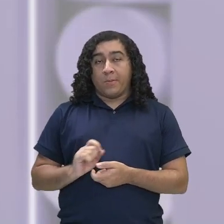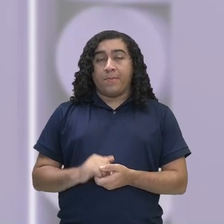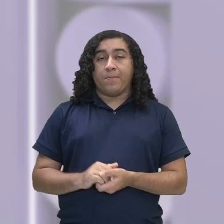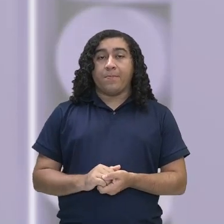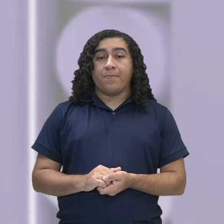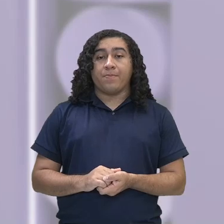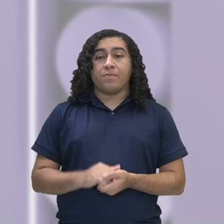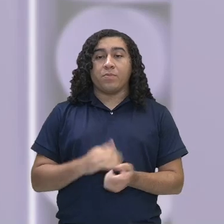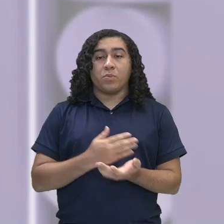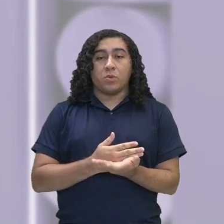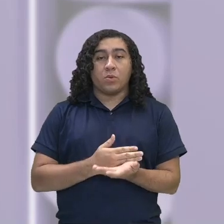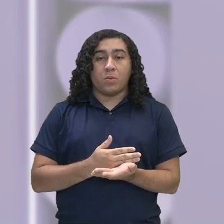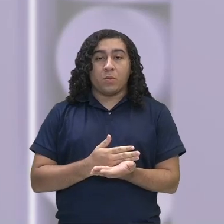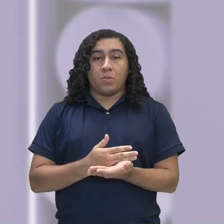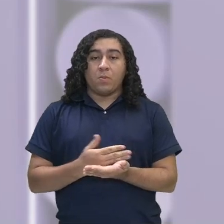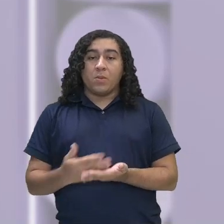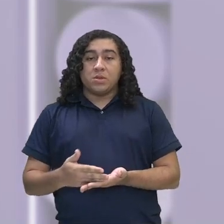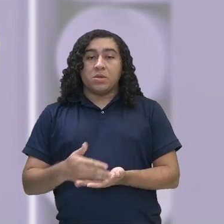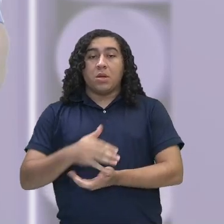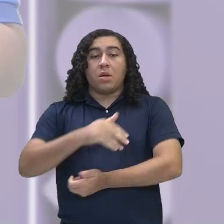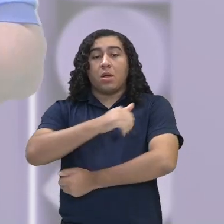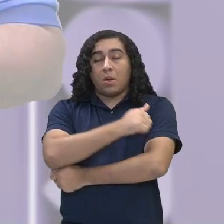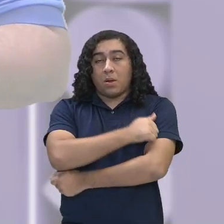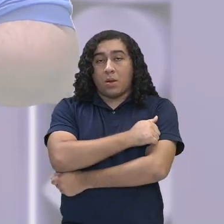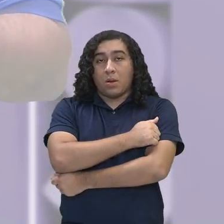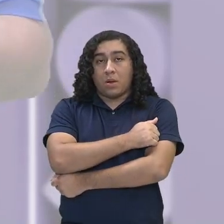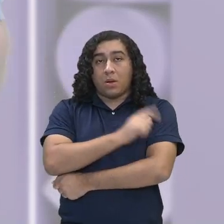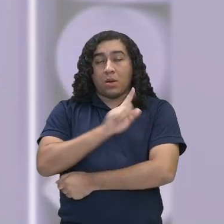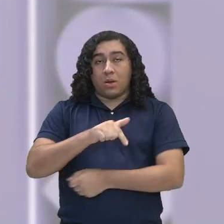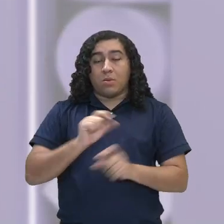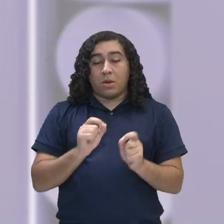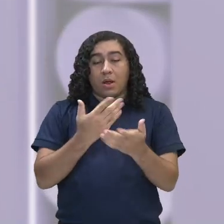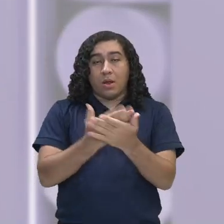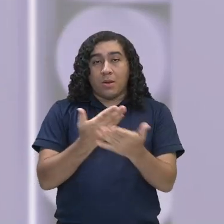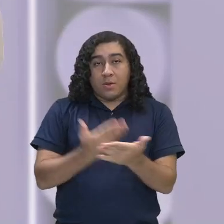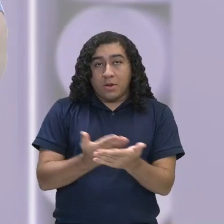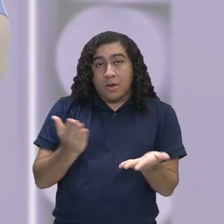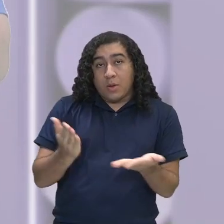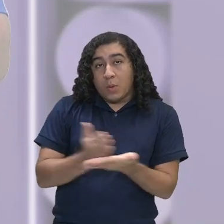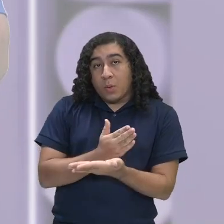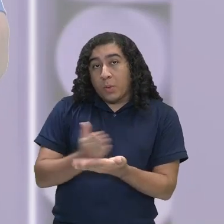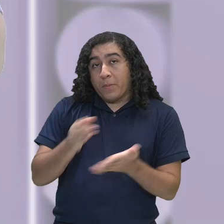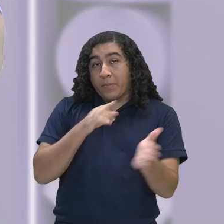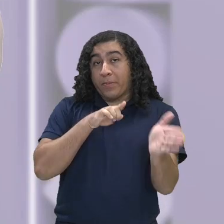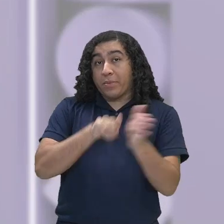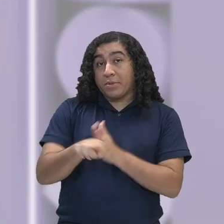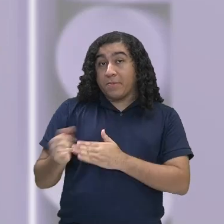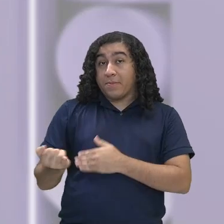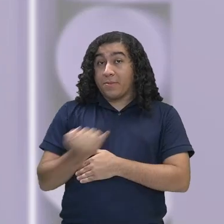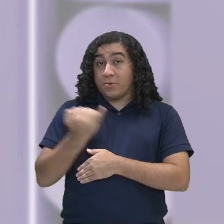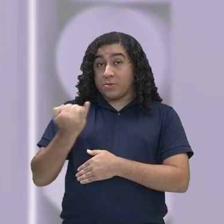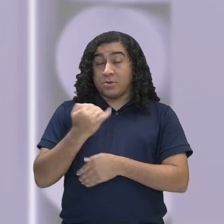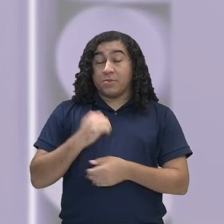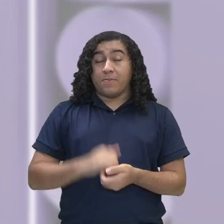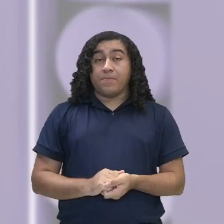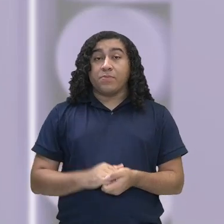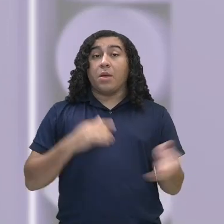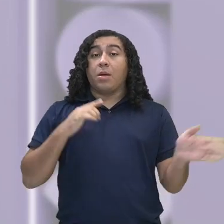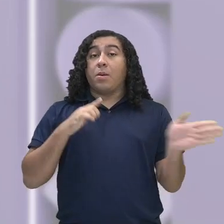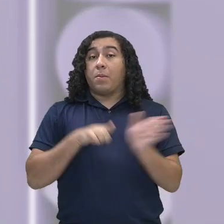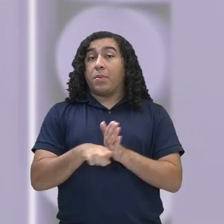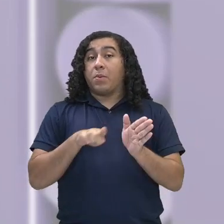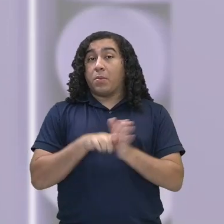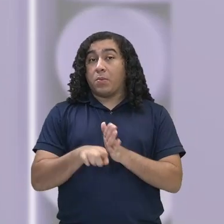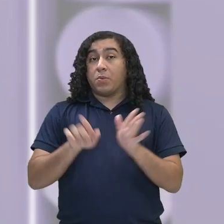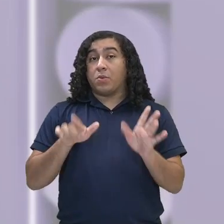começar a aula com algumas perguntas fundamentais, perguntas existenciais